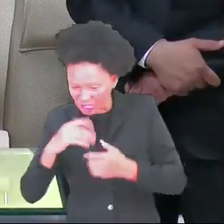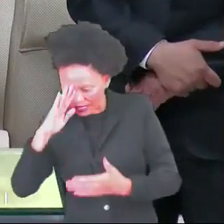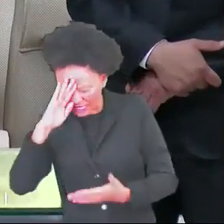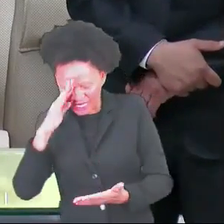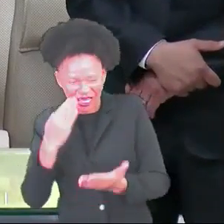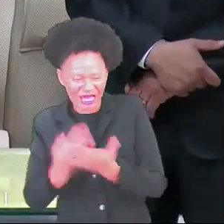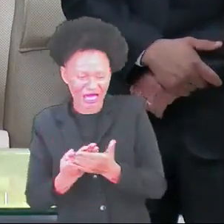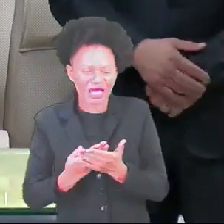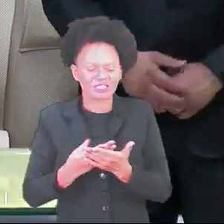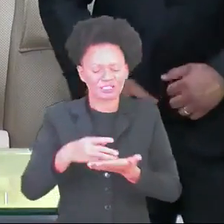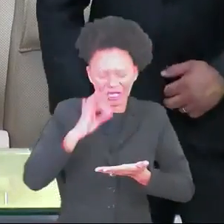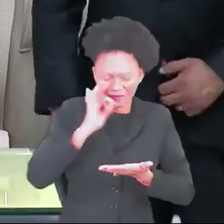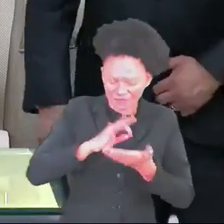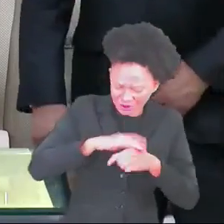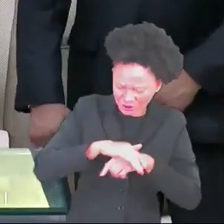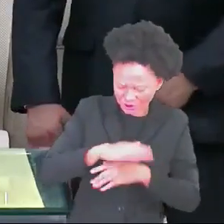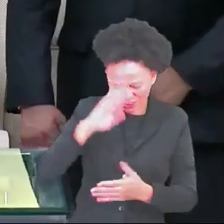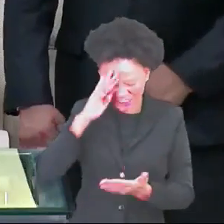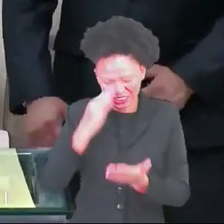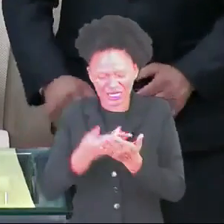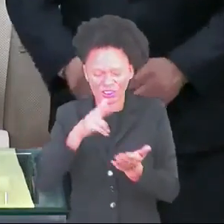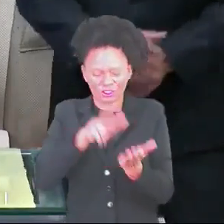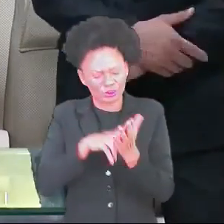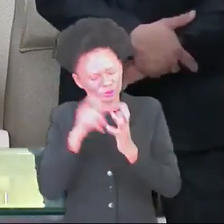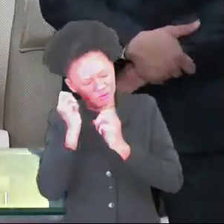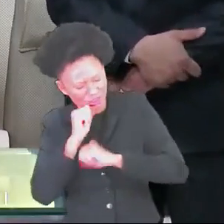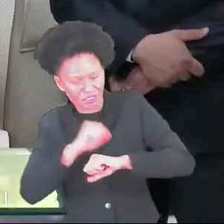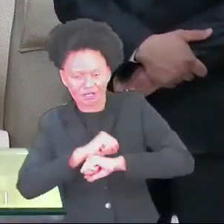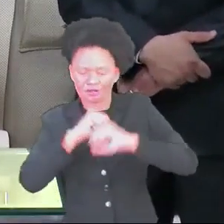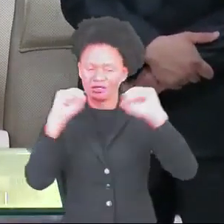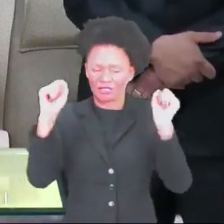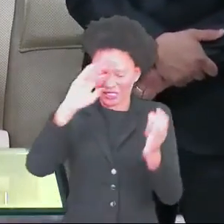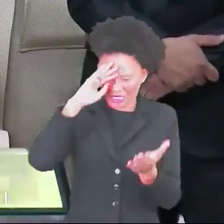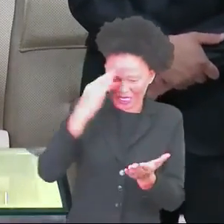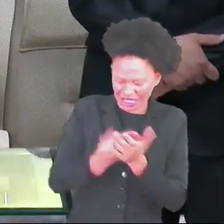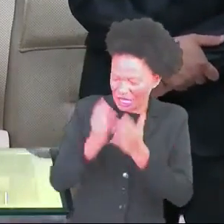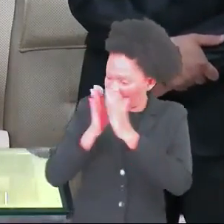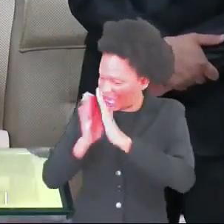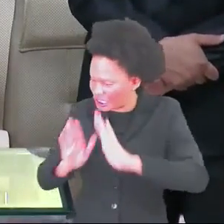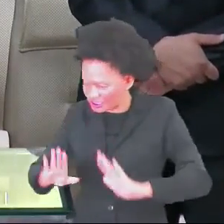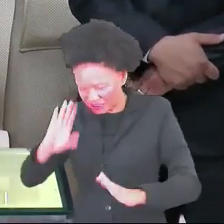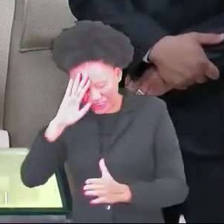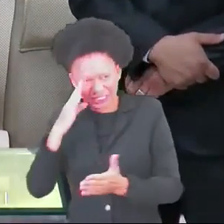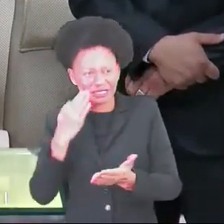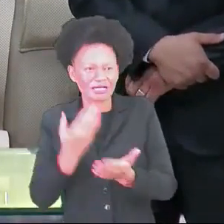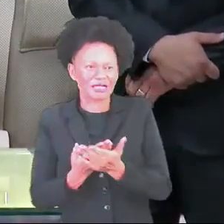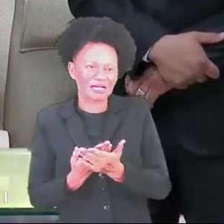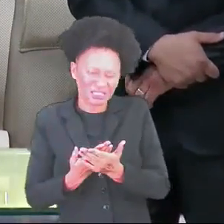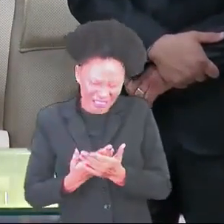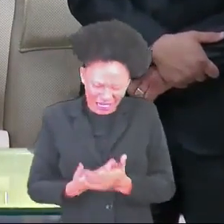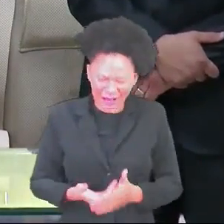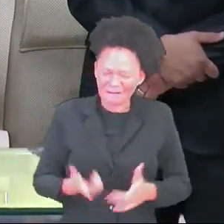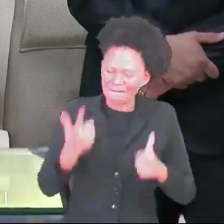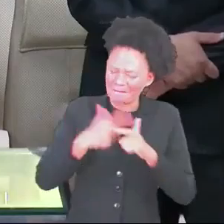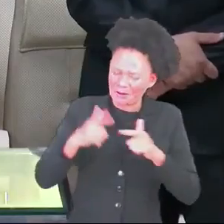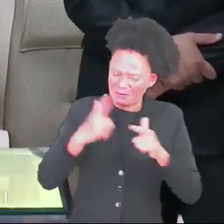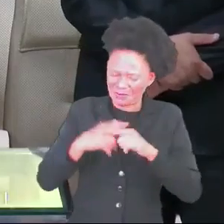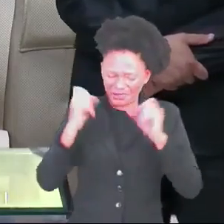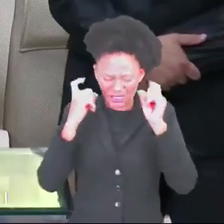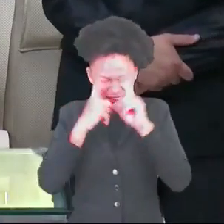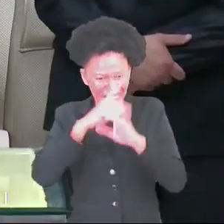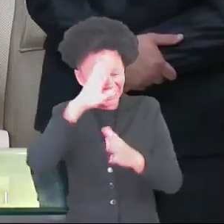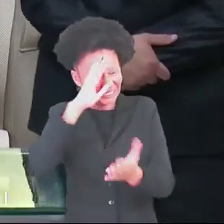crendo, durma crendo, levante crendo, adore crendo, passe pelas lutas